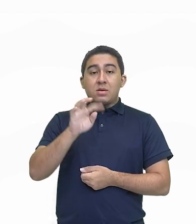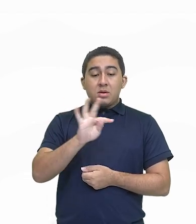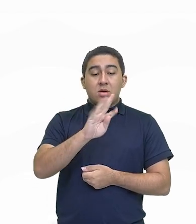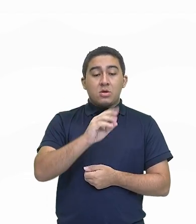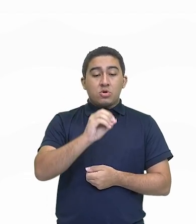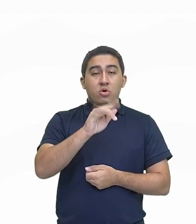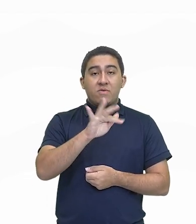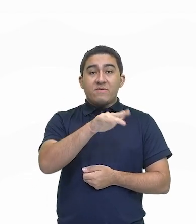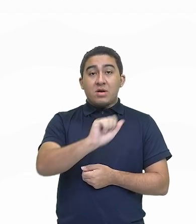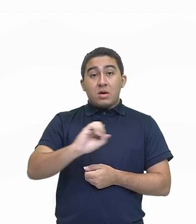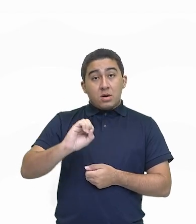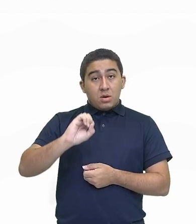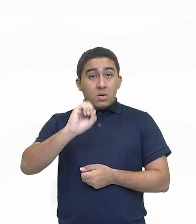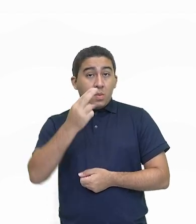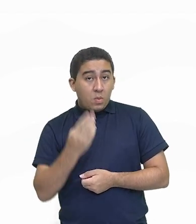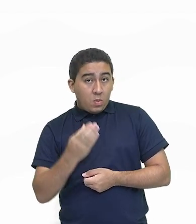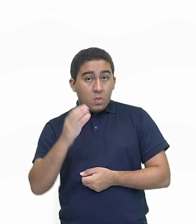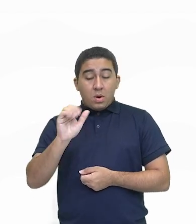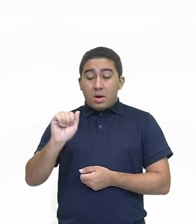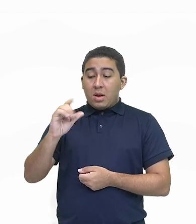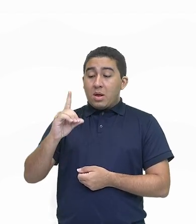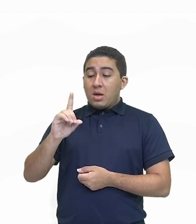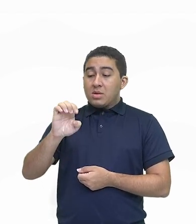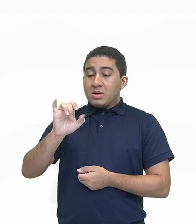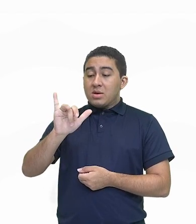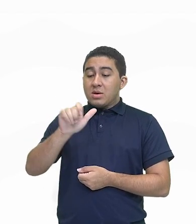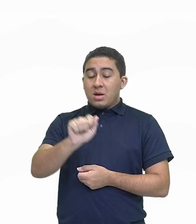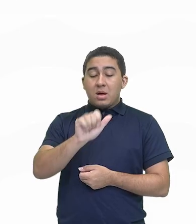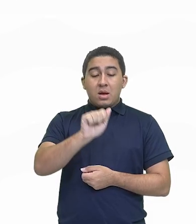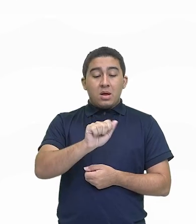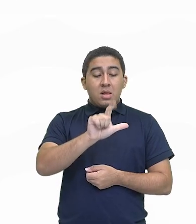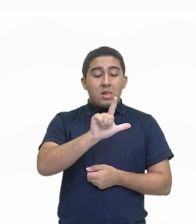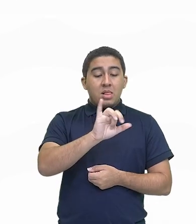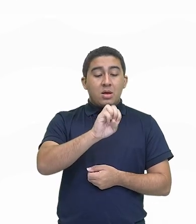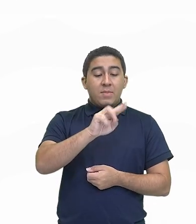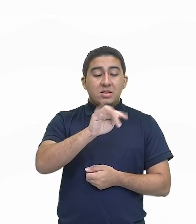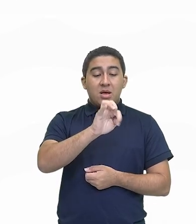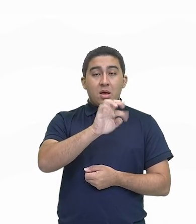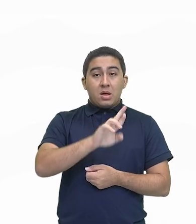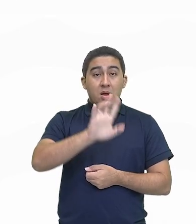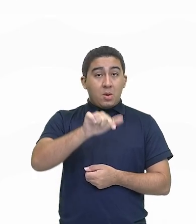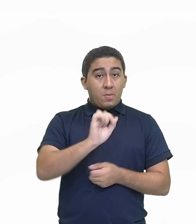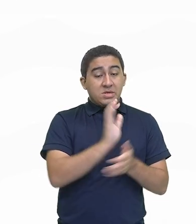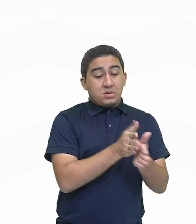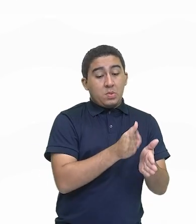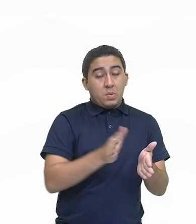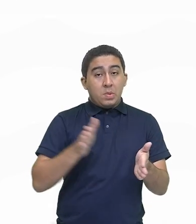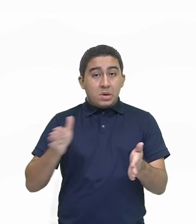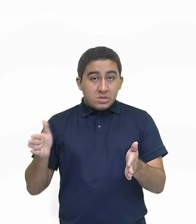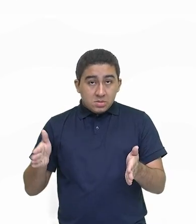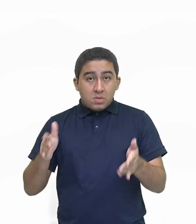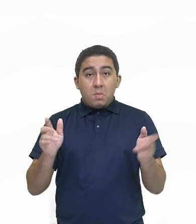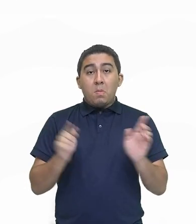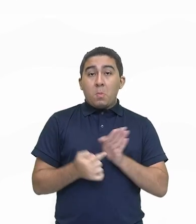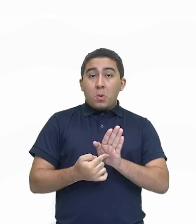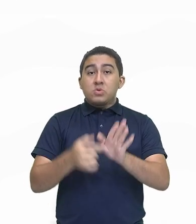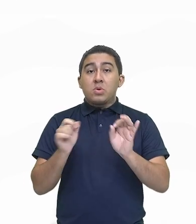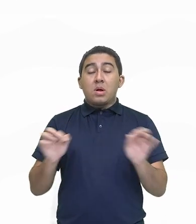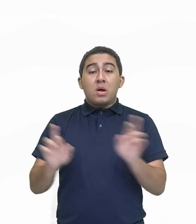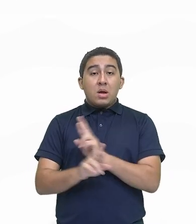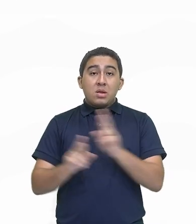cadeia alimentar. É uma sequência linear que mostra as relações